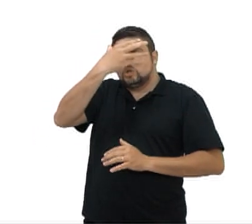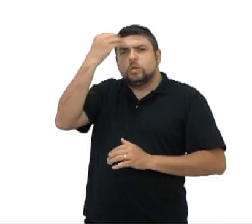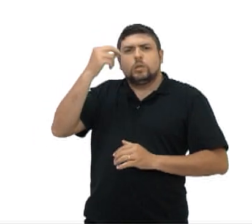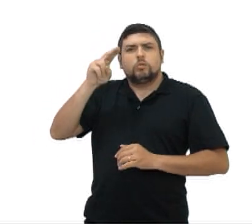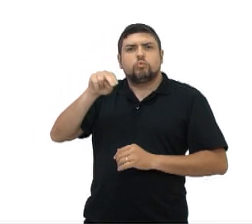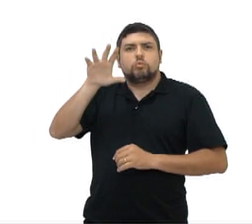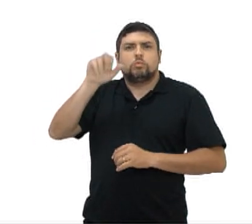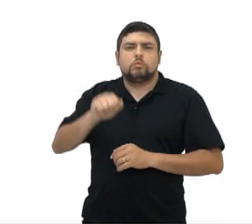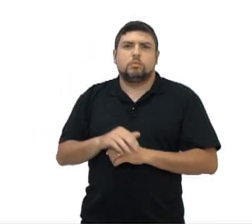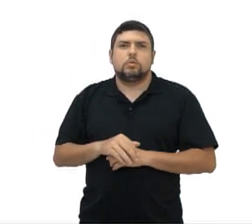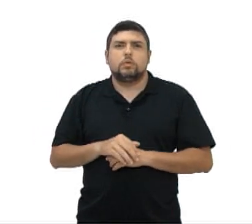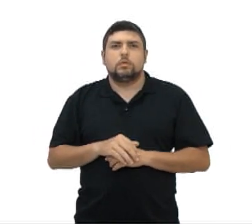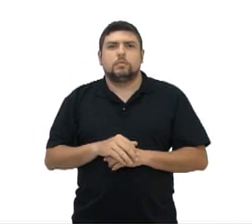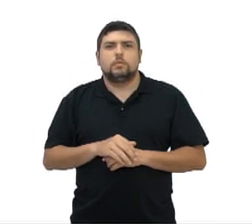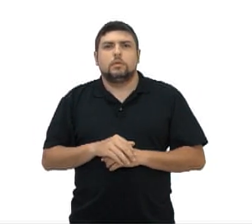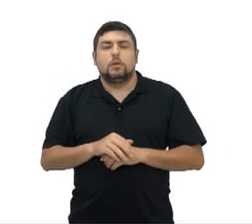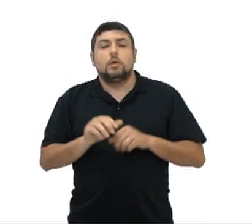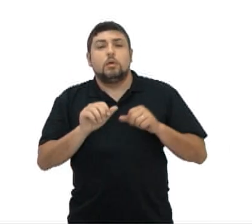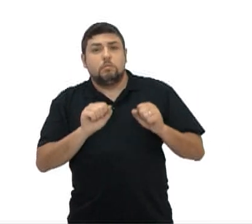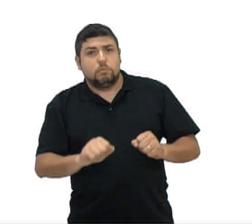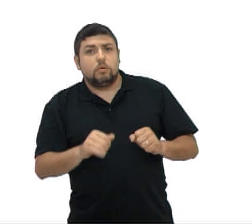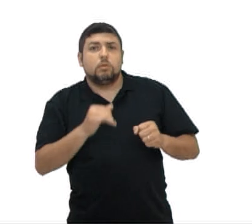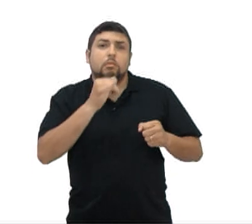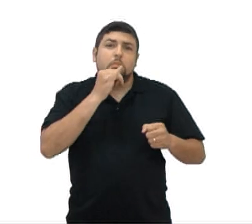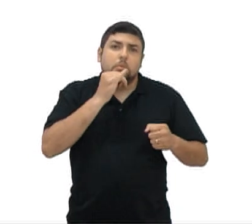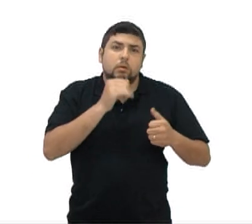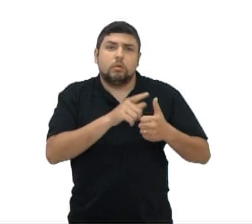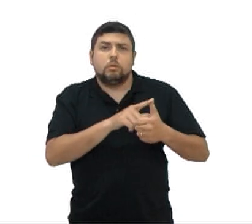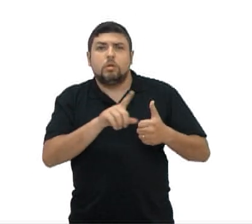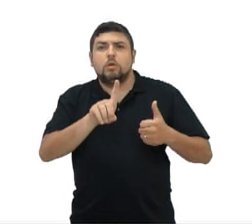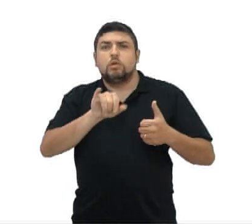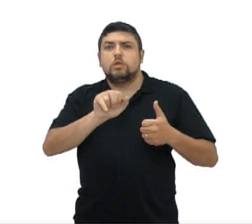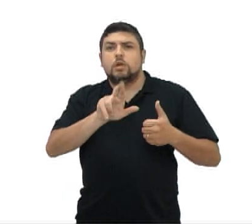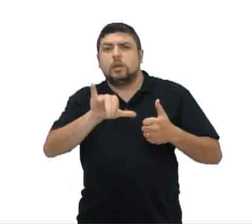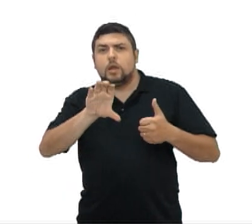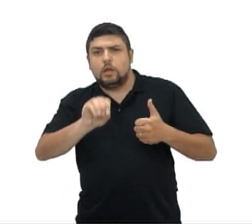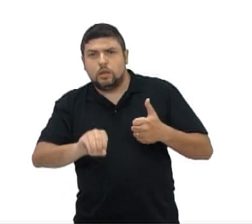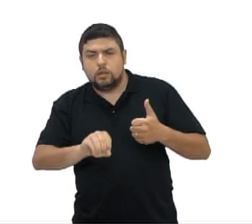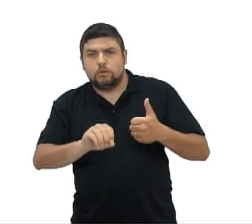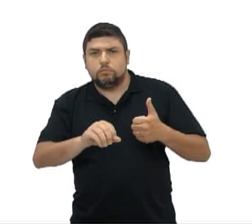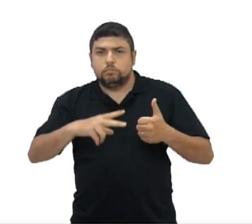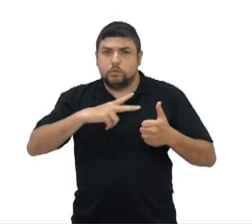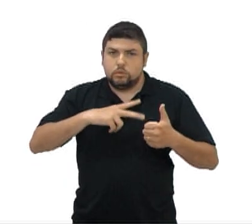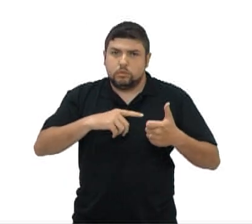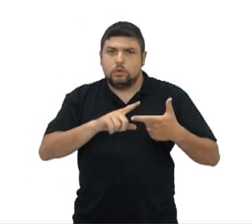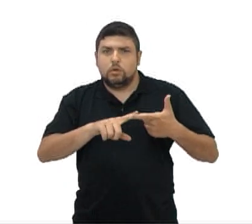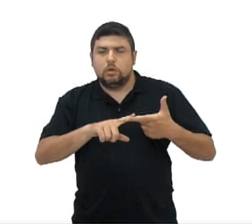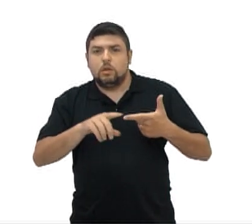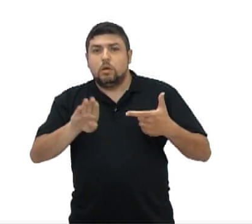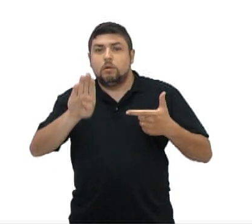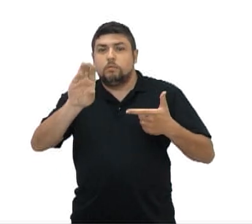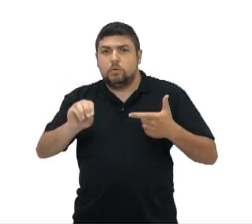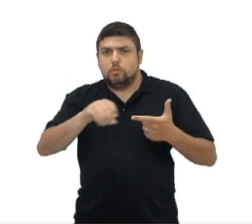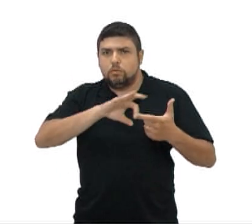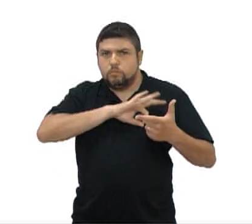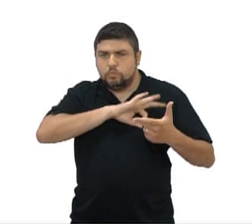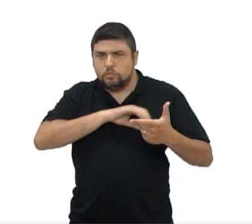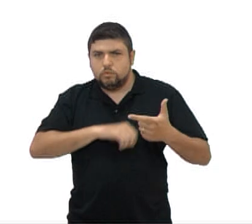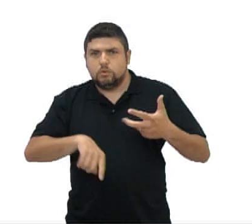nos diários, nos boletins de ocorrência, nos blogs, num livro autobiográfico,